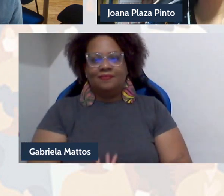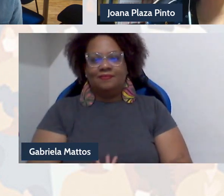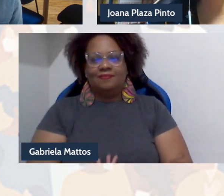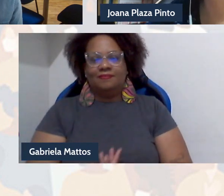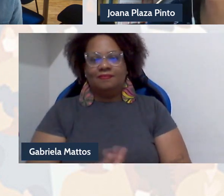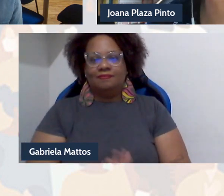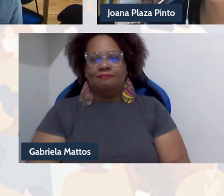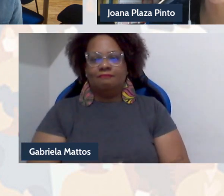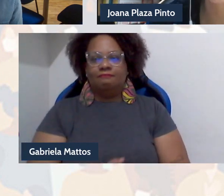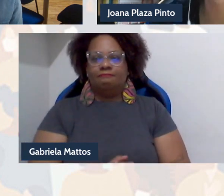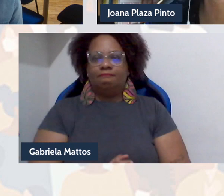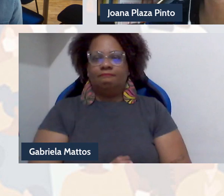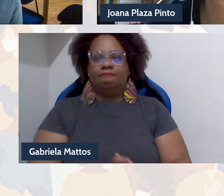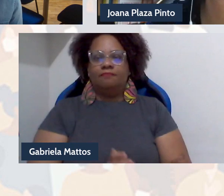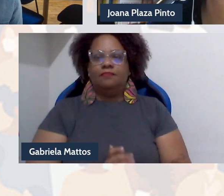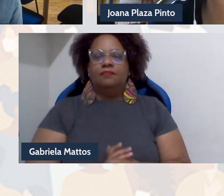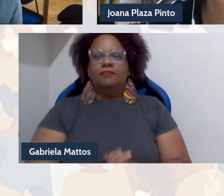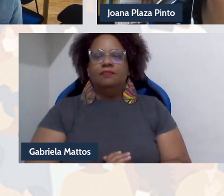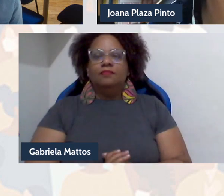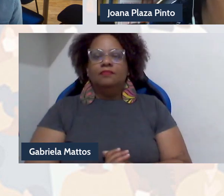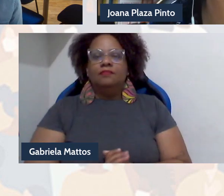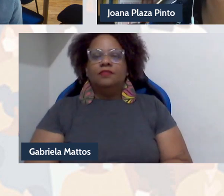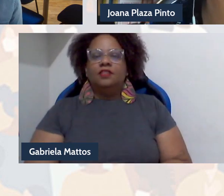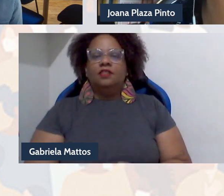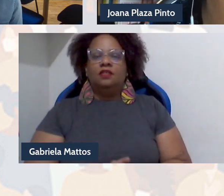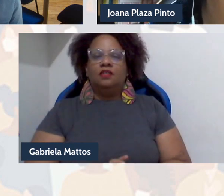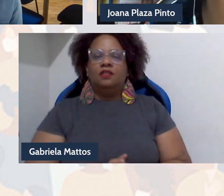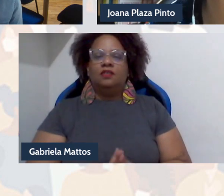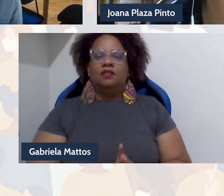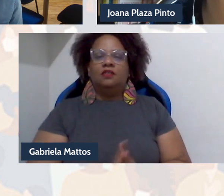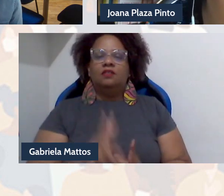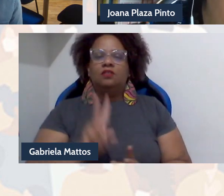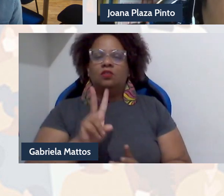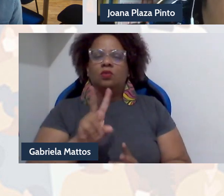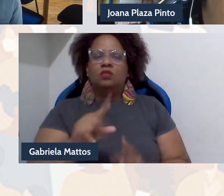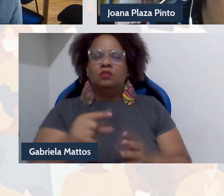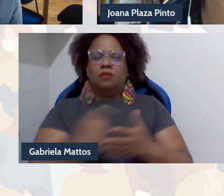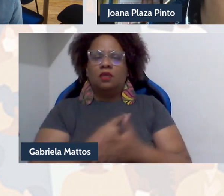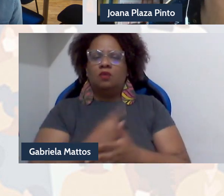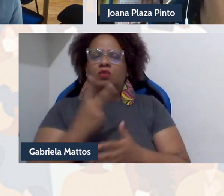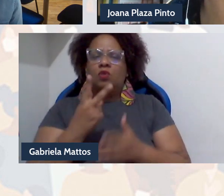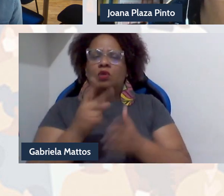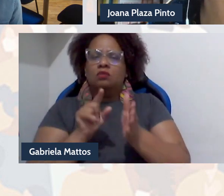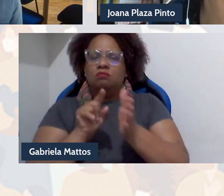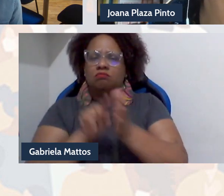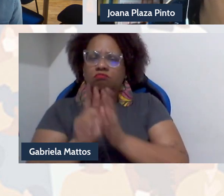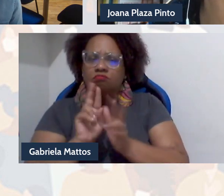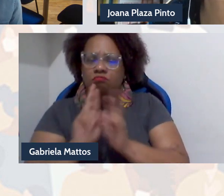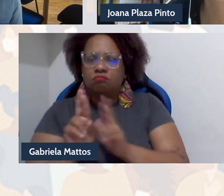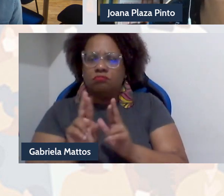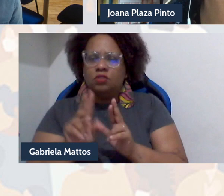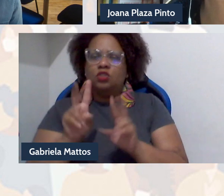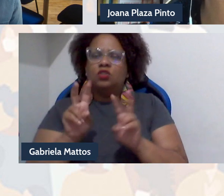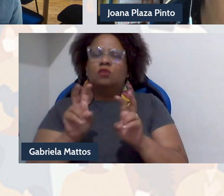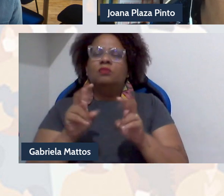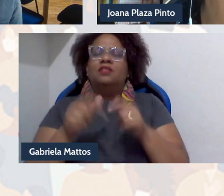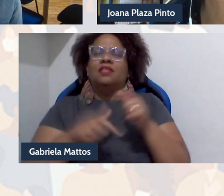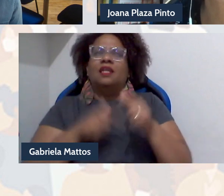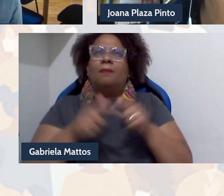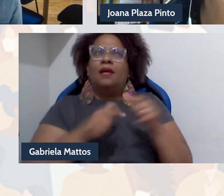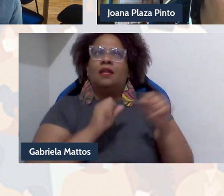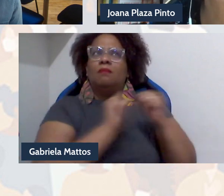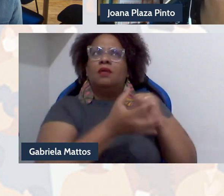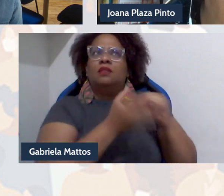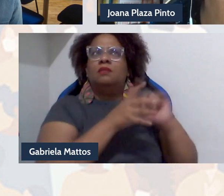Eu vou fazer só 2 observações, né, sobre a pergunta se a sobrecarga das mulheres diminuiu.